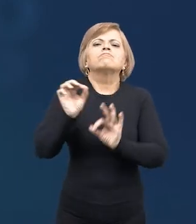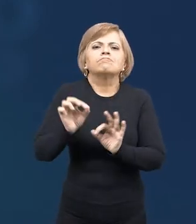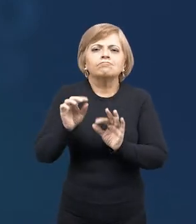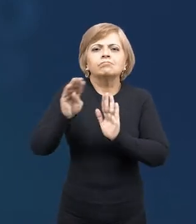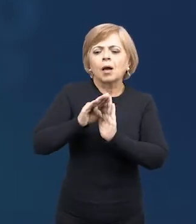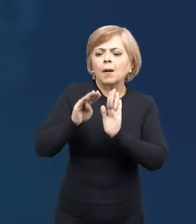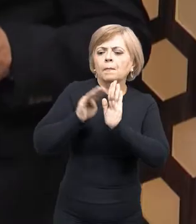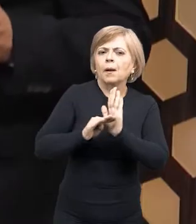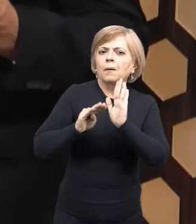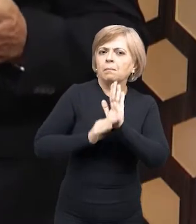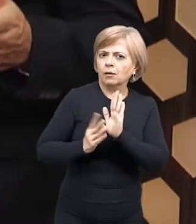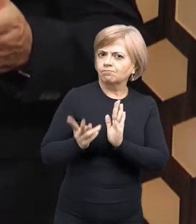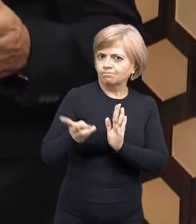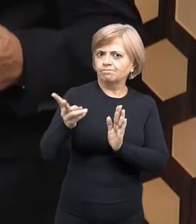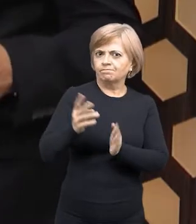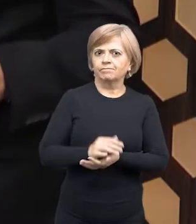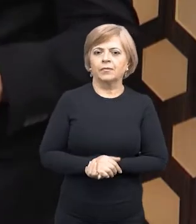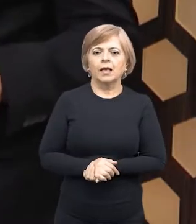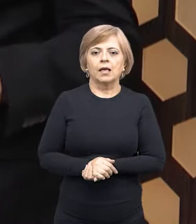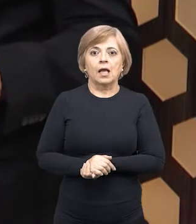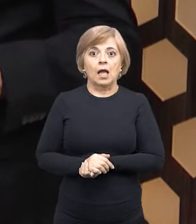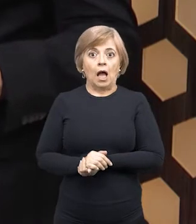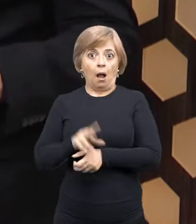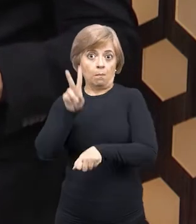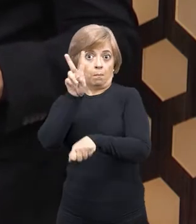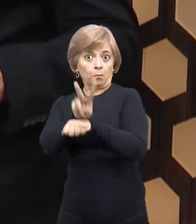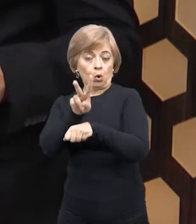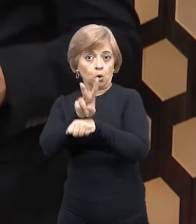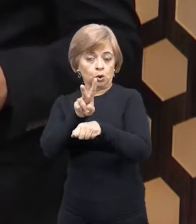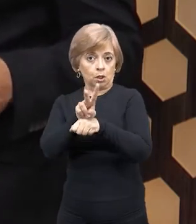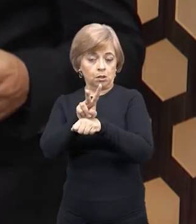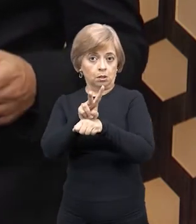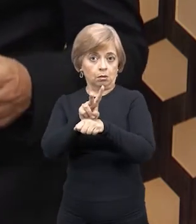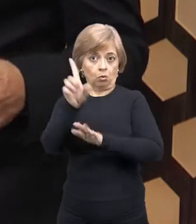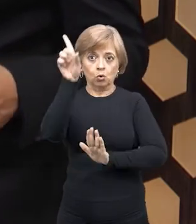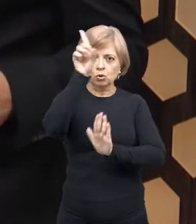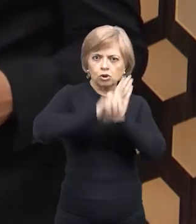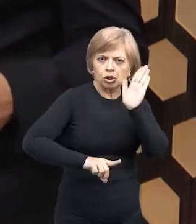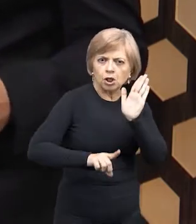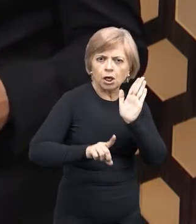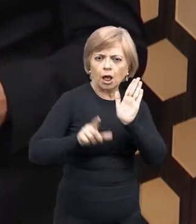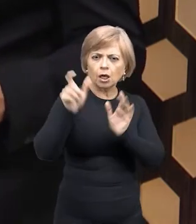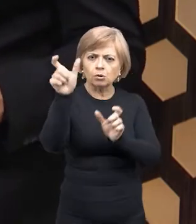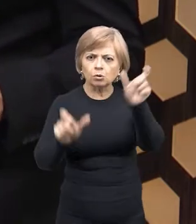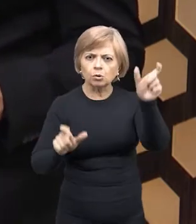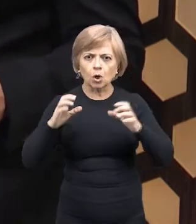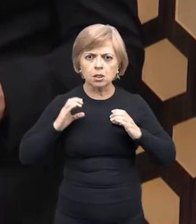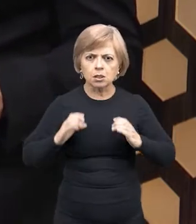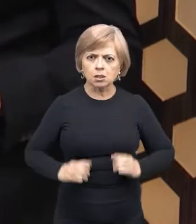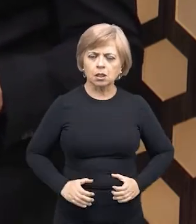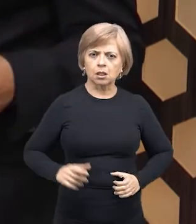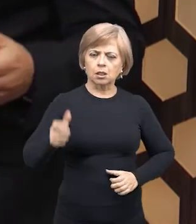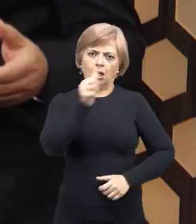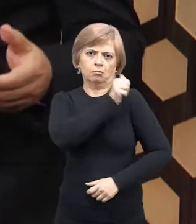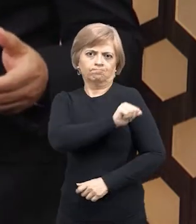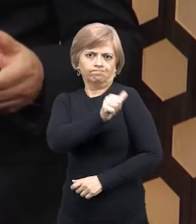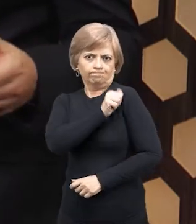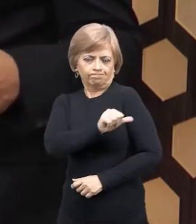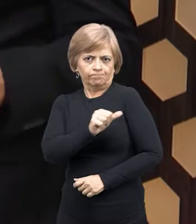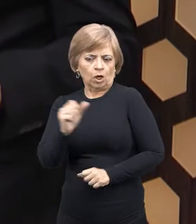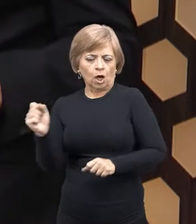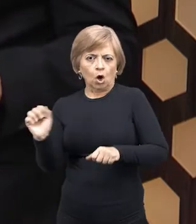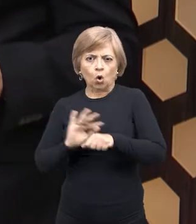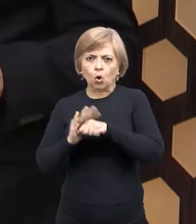administrativos do MPRJ. A proteção dos direitos dos cidadãos fluminenses durante a pandemia do novo coronavírus tem sido uma